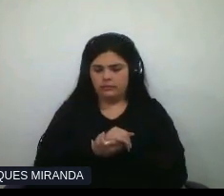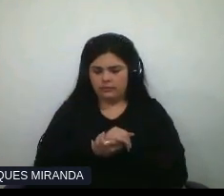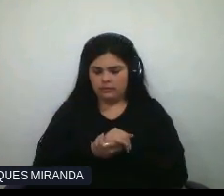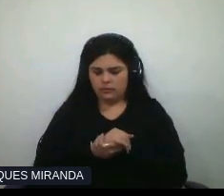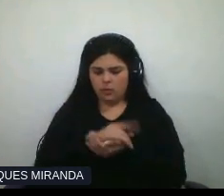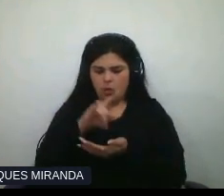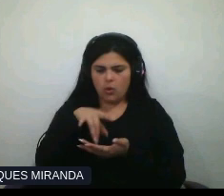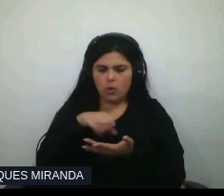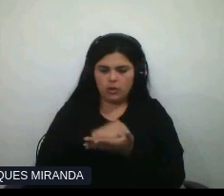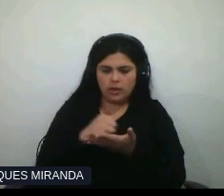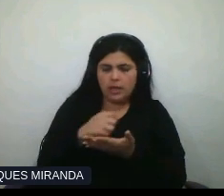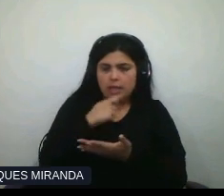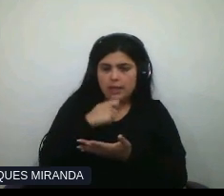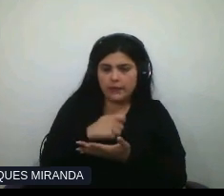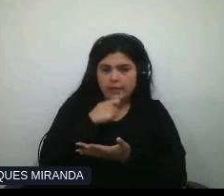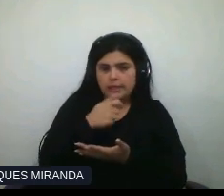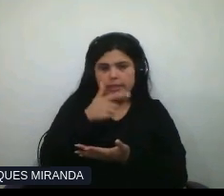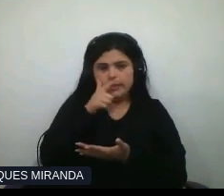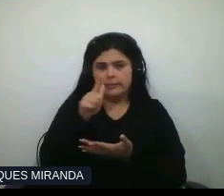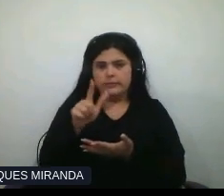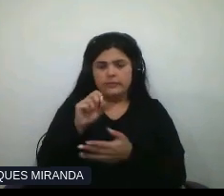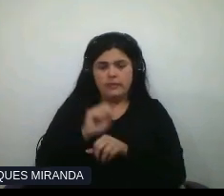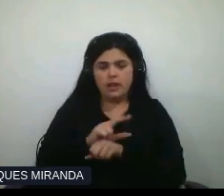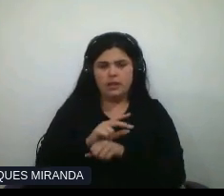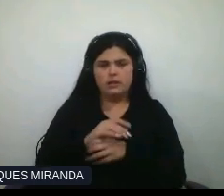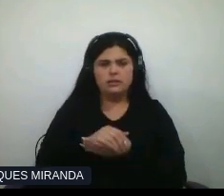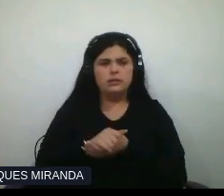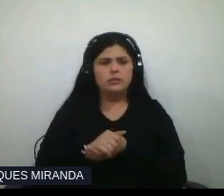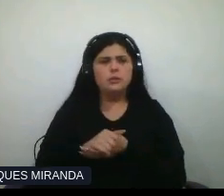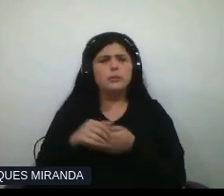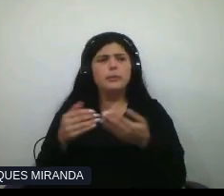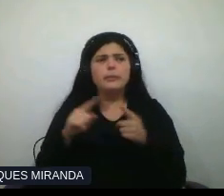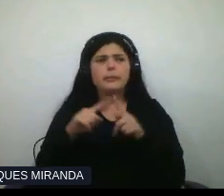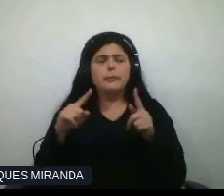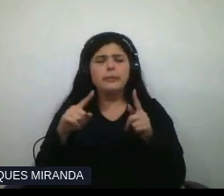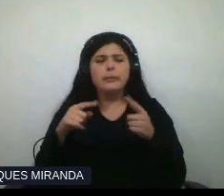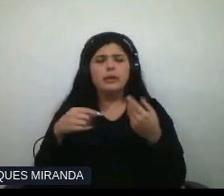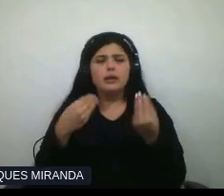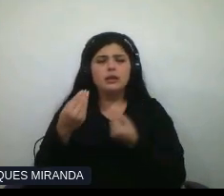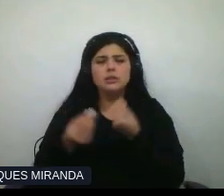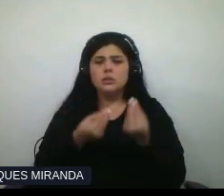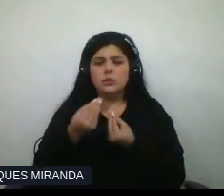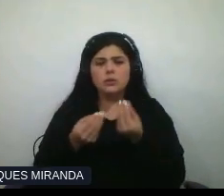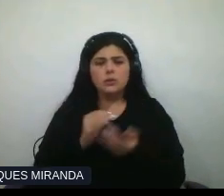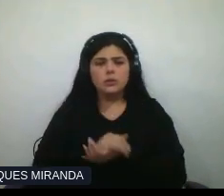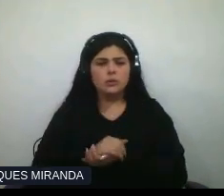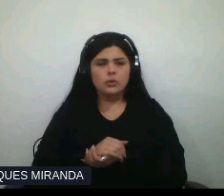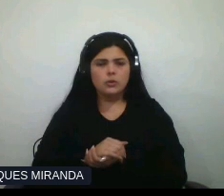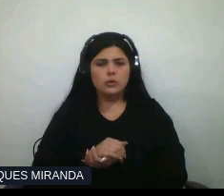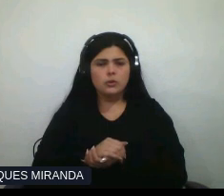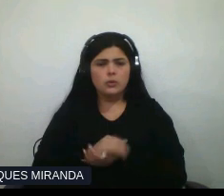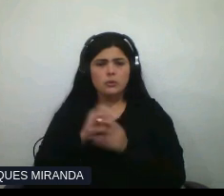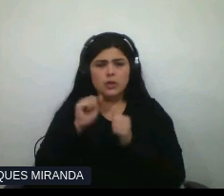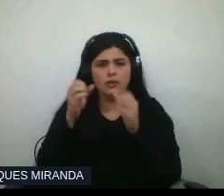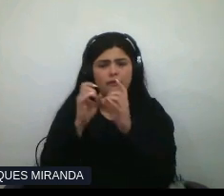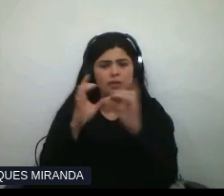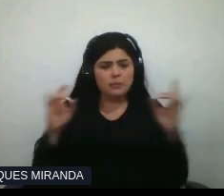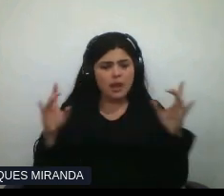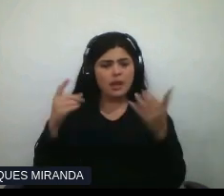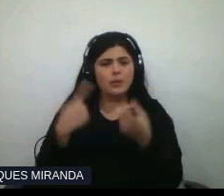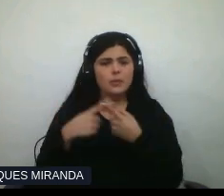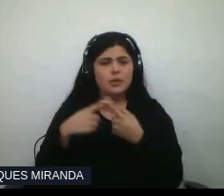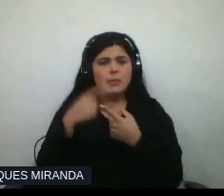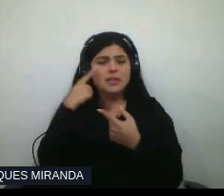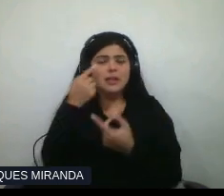a sua entrevista, não vai avançar com a vaga. E aí eu falei, poxa, mas poderia me dar um feedback? Porque eu achei que eu estava